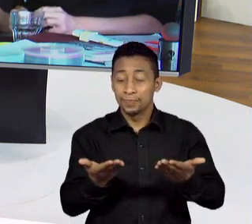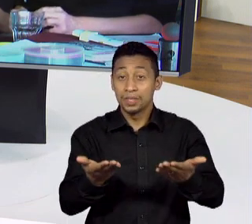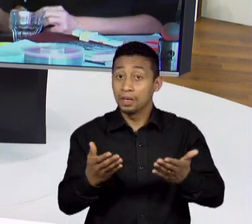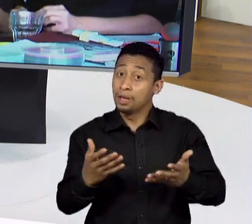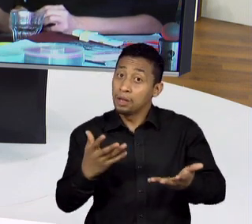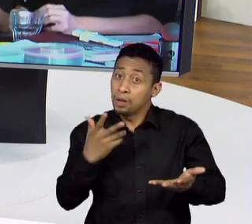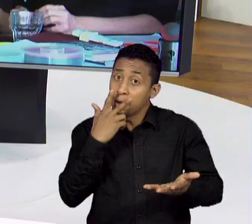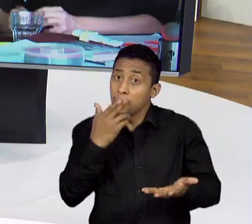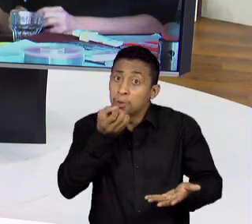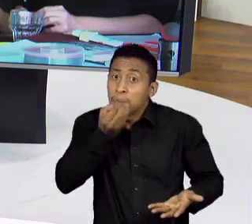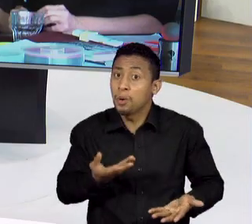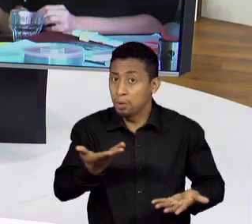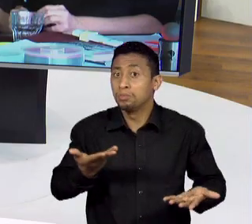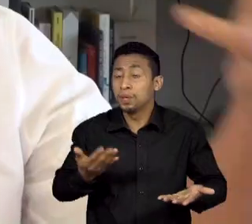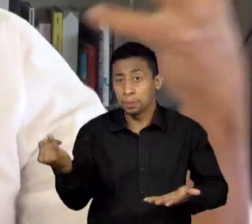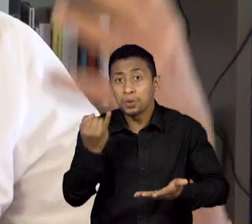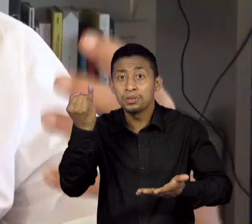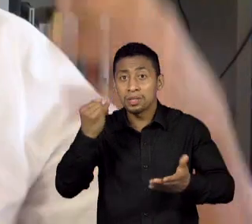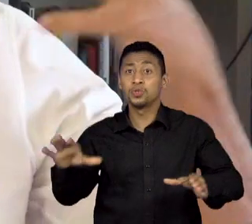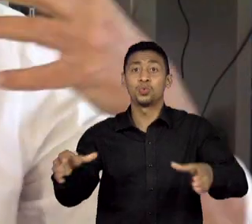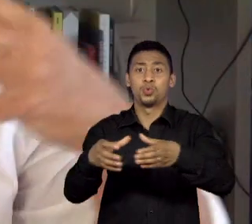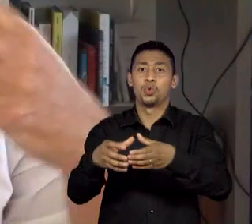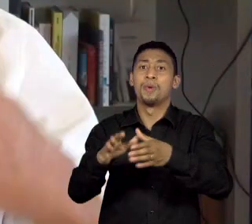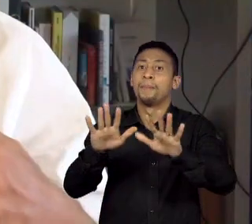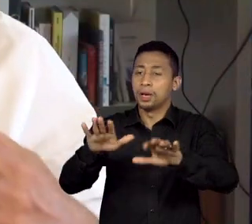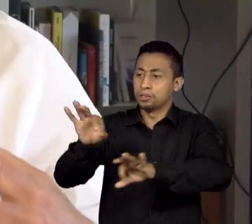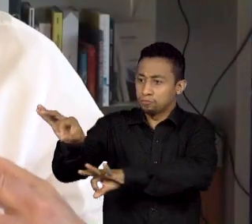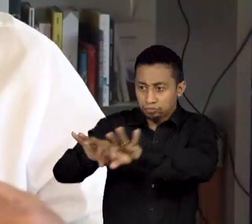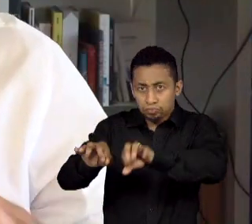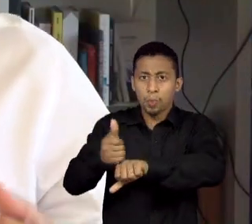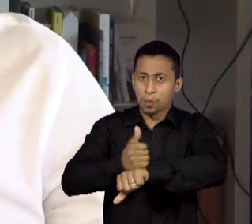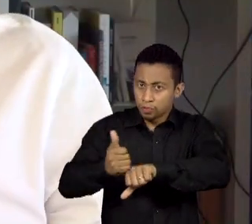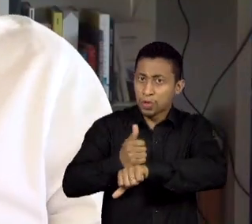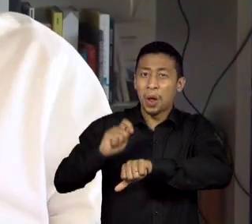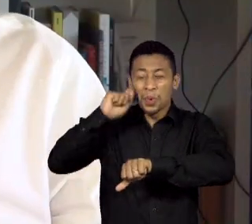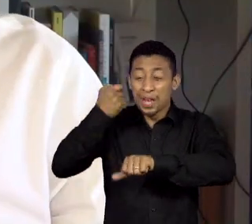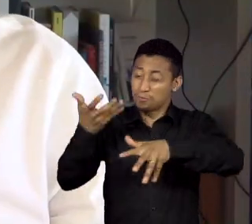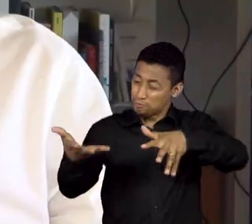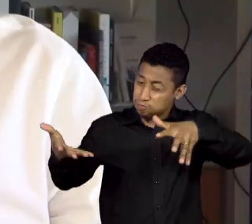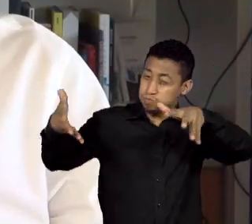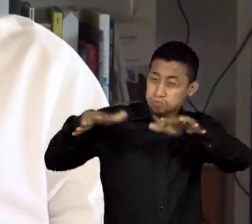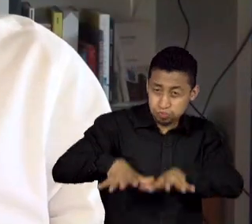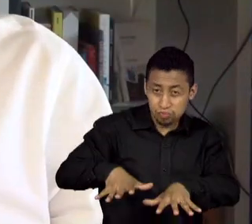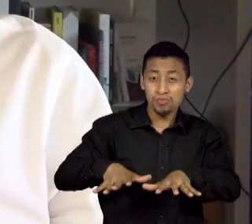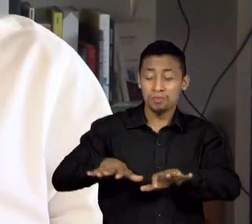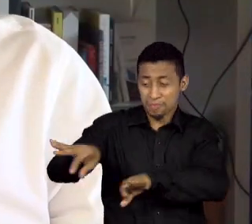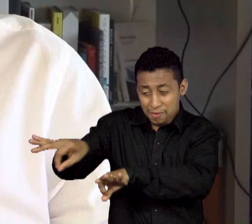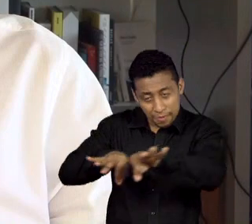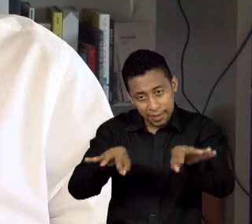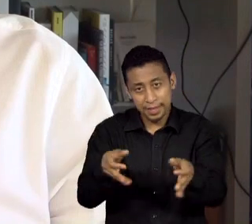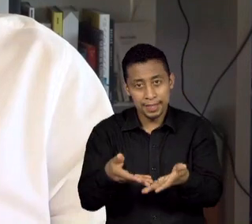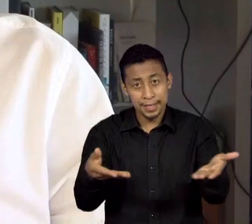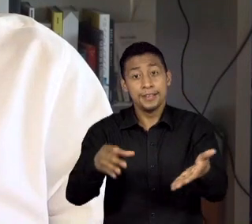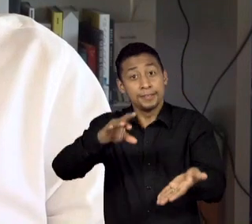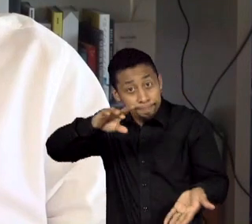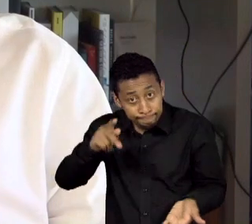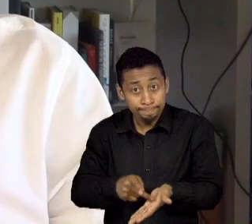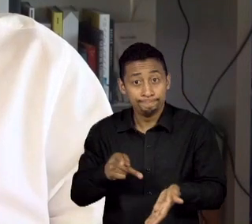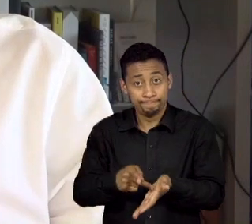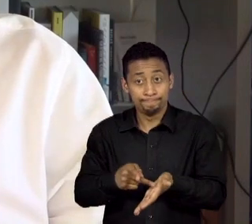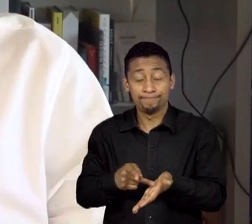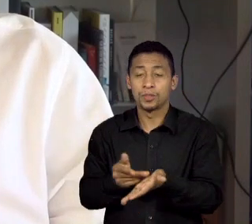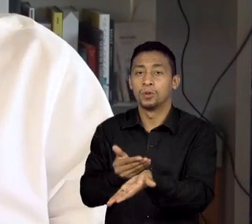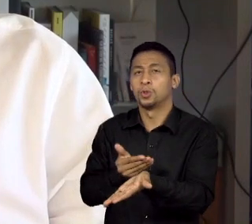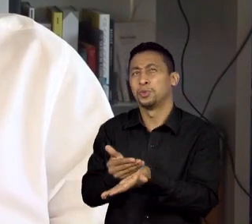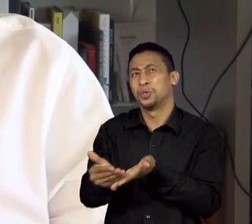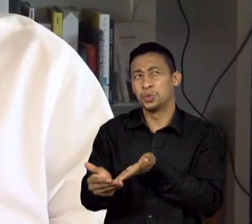grupo, nas pessoas com quem eu trabalhava e tal. Mas a inclusão de profissionais negros, essa preocupação sistemática começou,